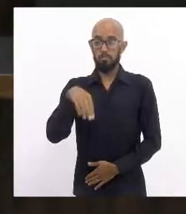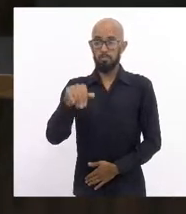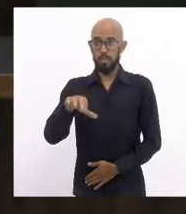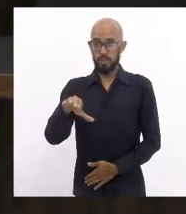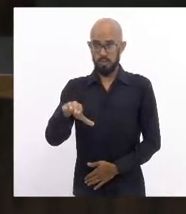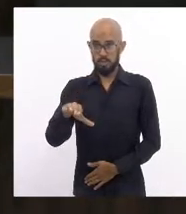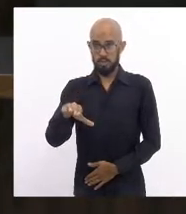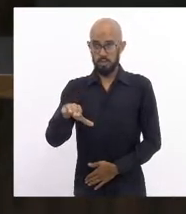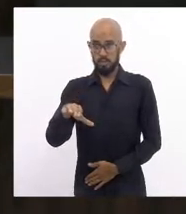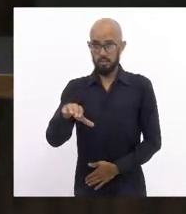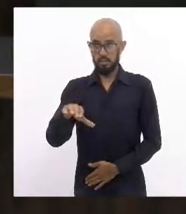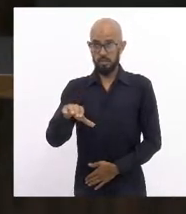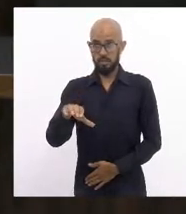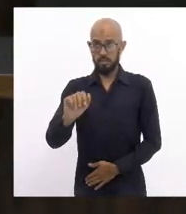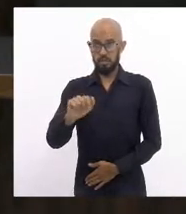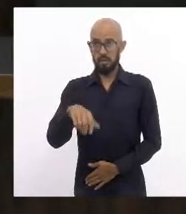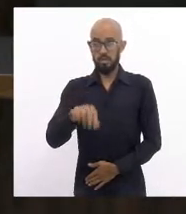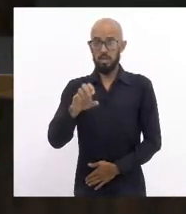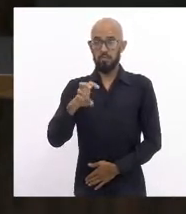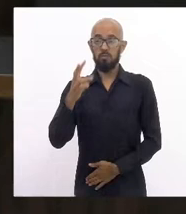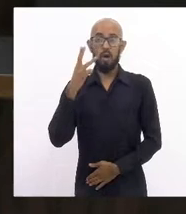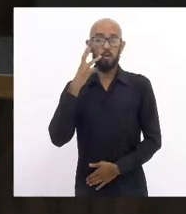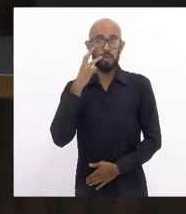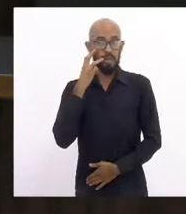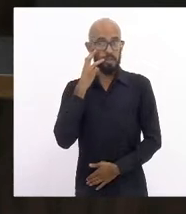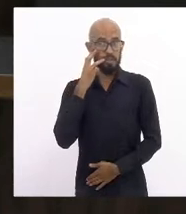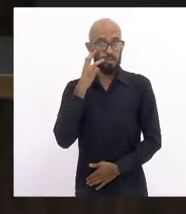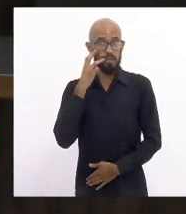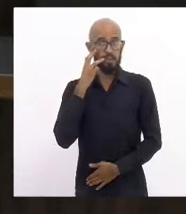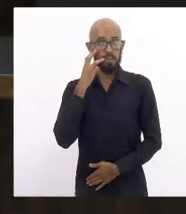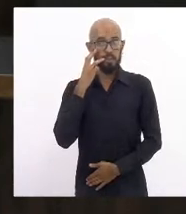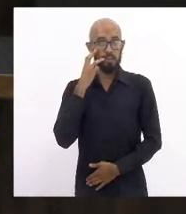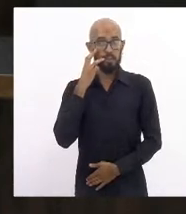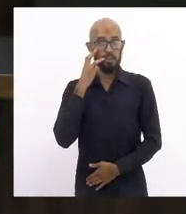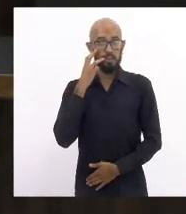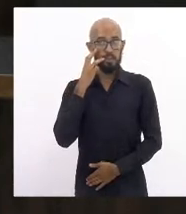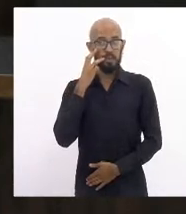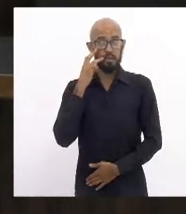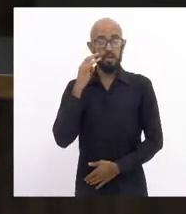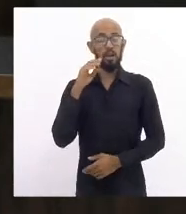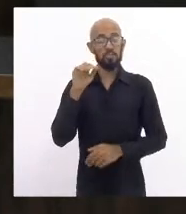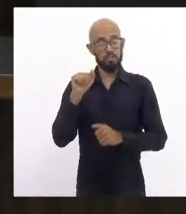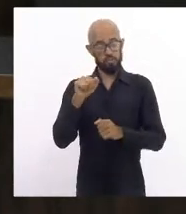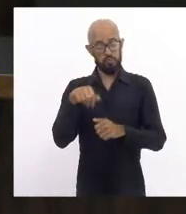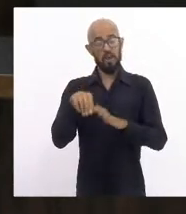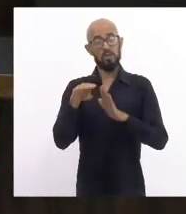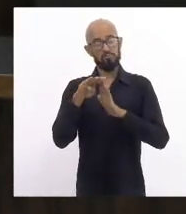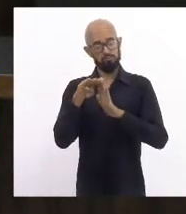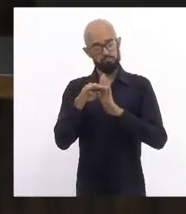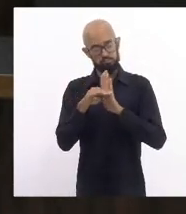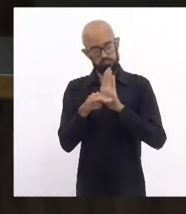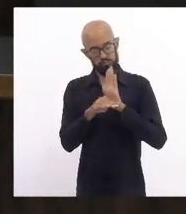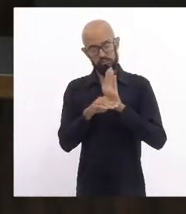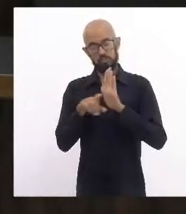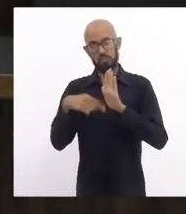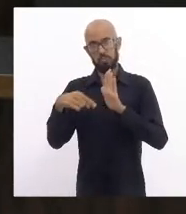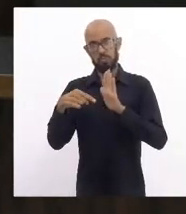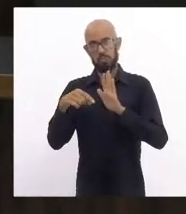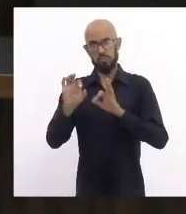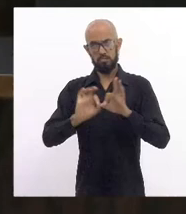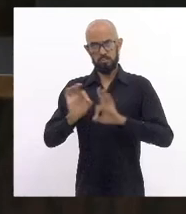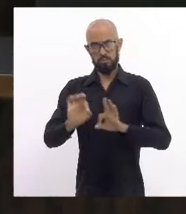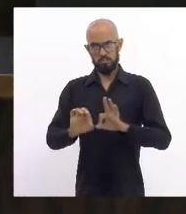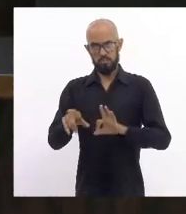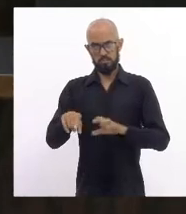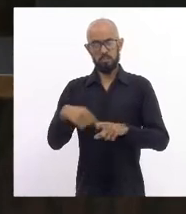deputado? Deputado Carlos Mink também. Vou dar essas questões de ordem e depois a gente decide pela presidência se retira ou